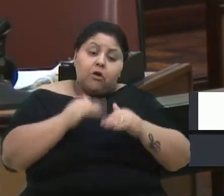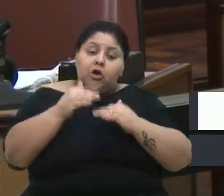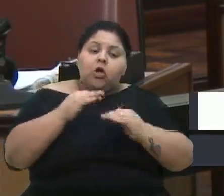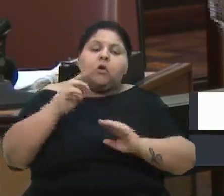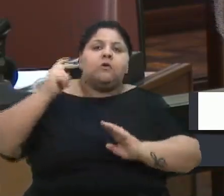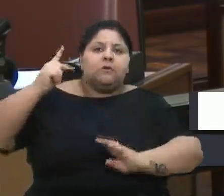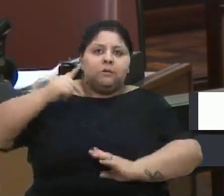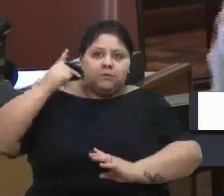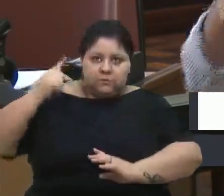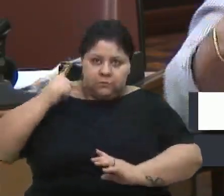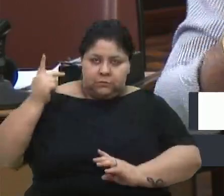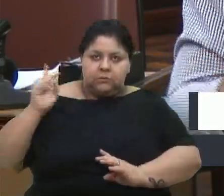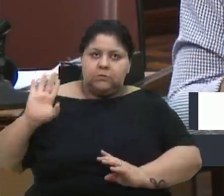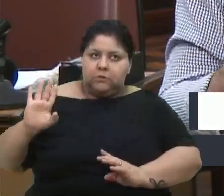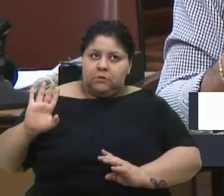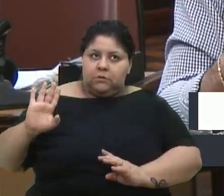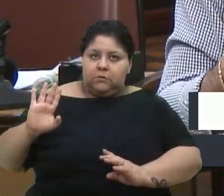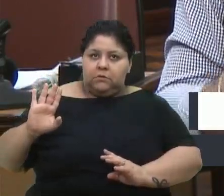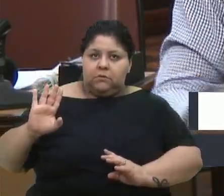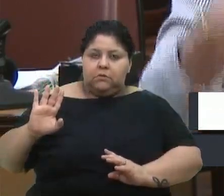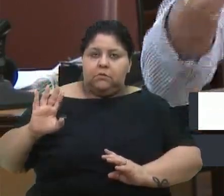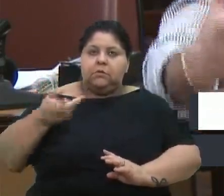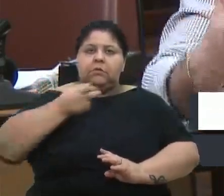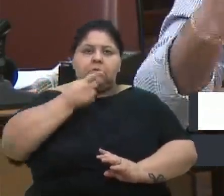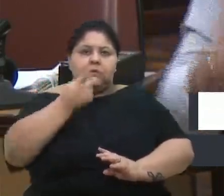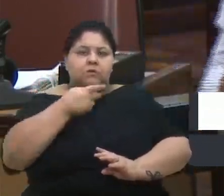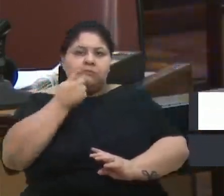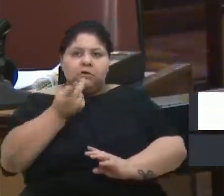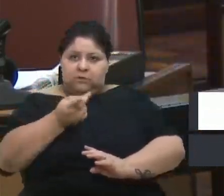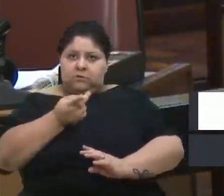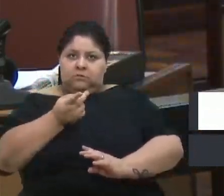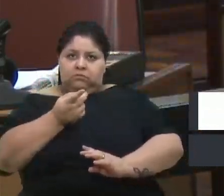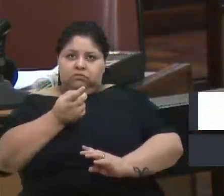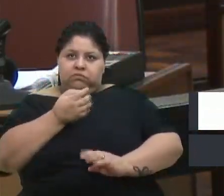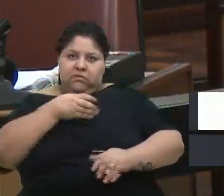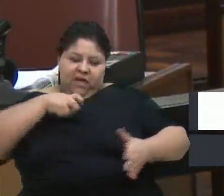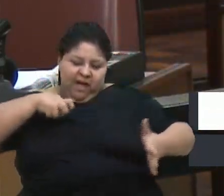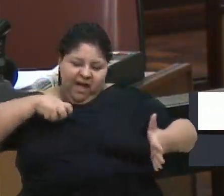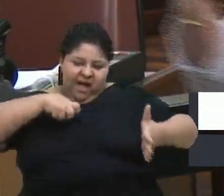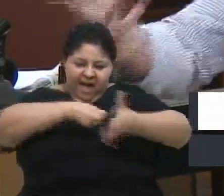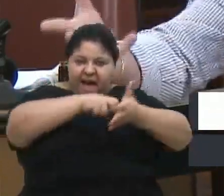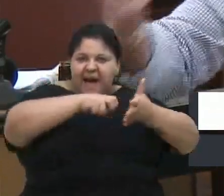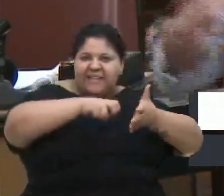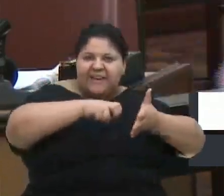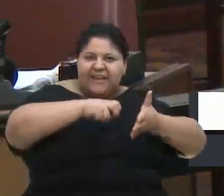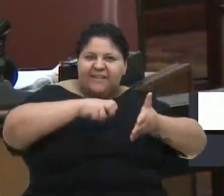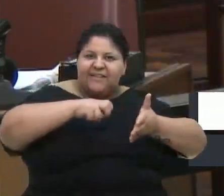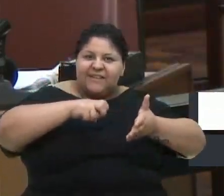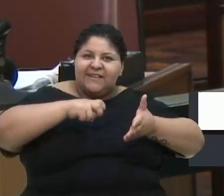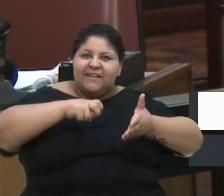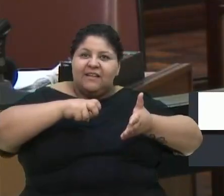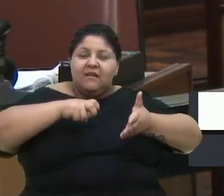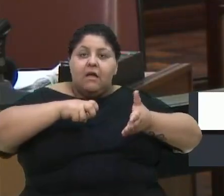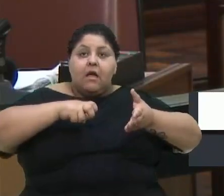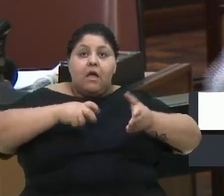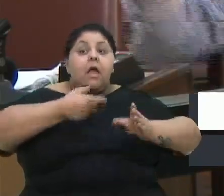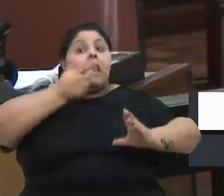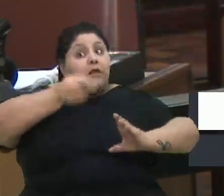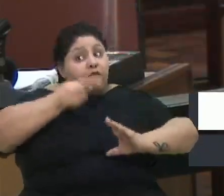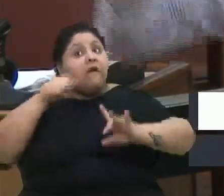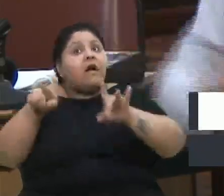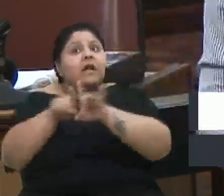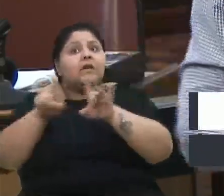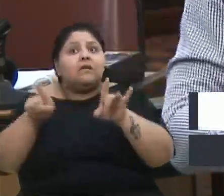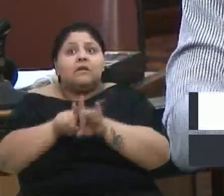vereador que seja nas palavras, atacado, né, ele revida nas palavras. E é da